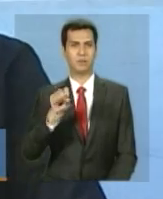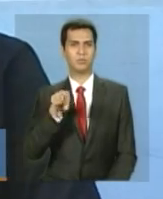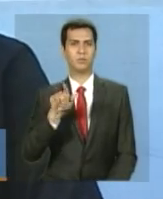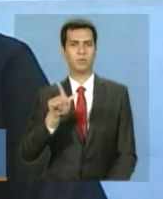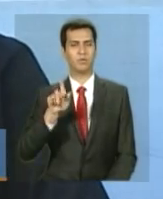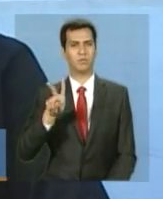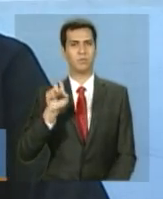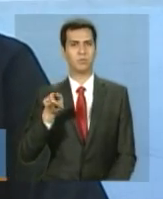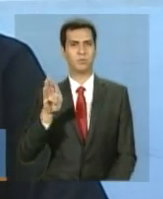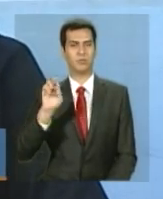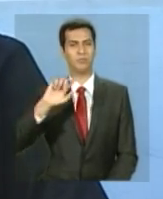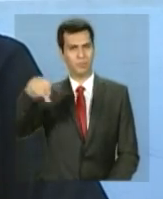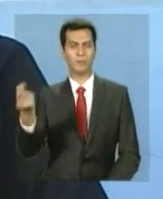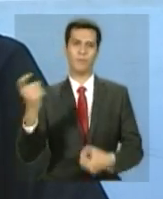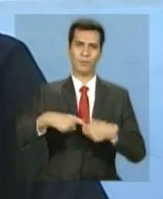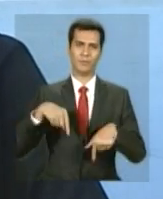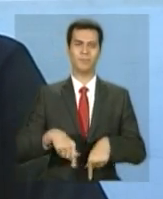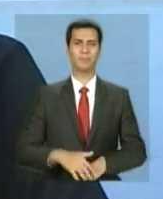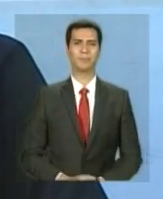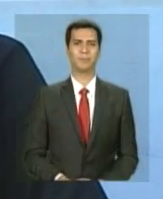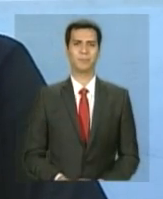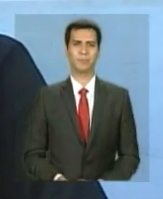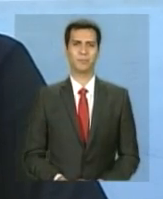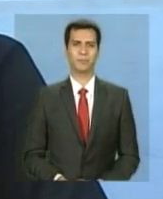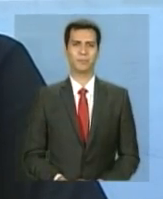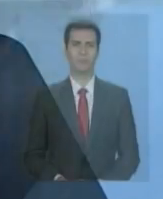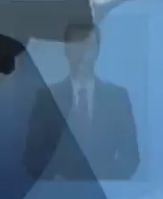s.gov.br a gente volta